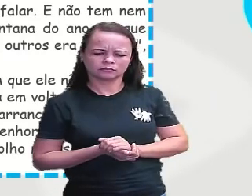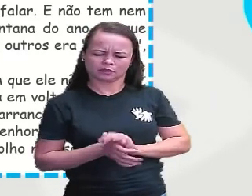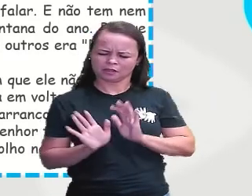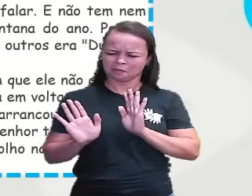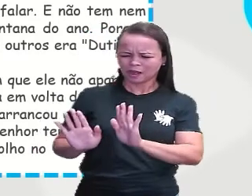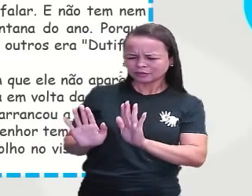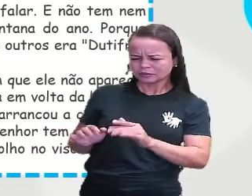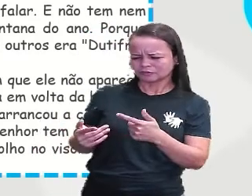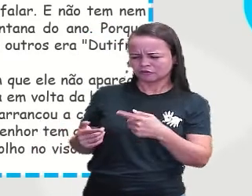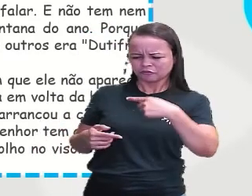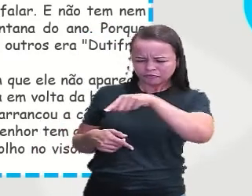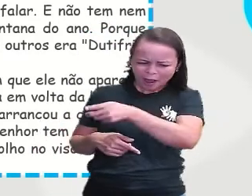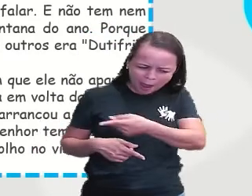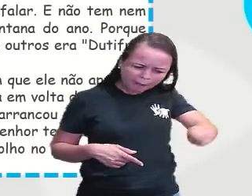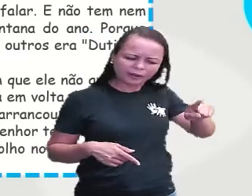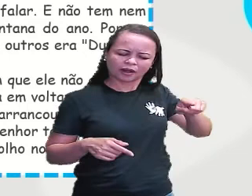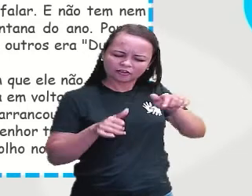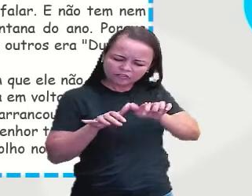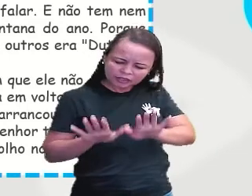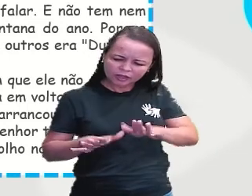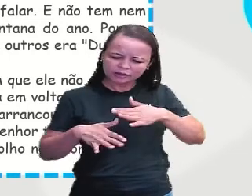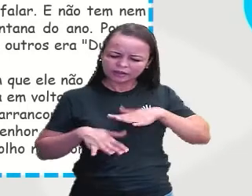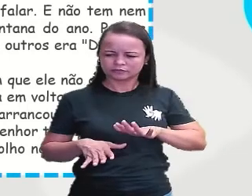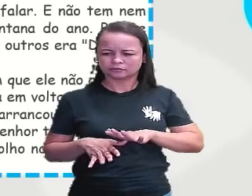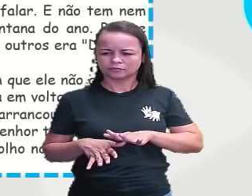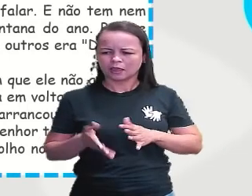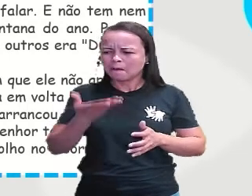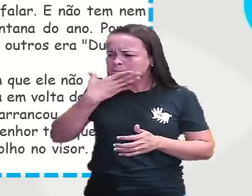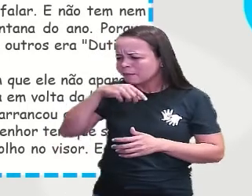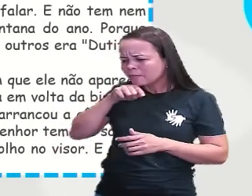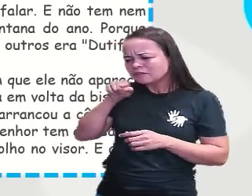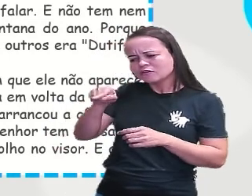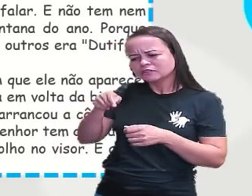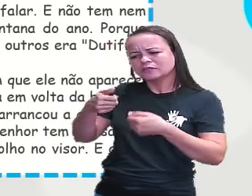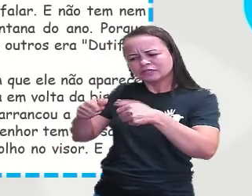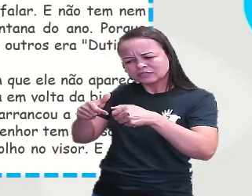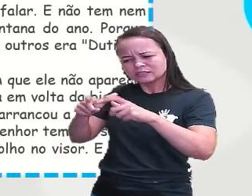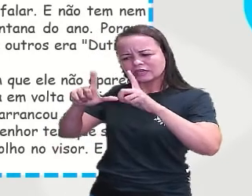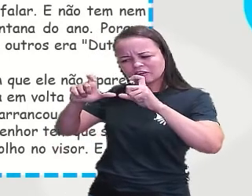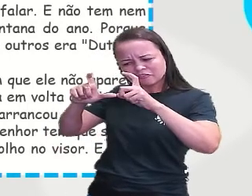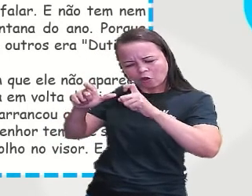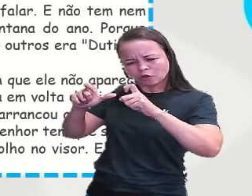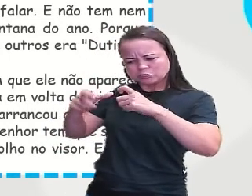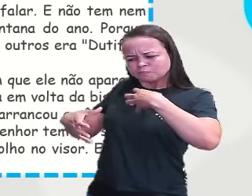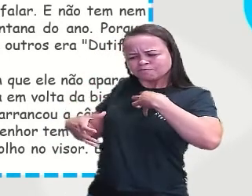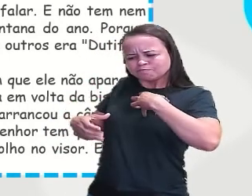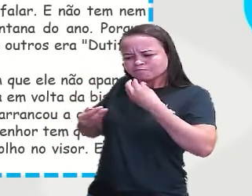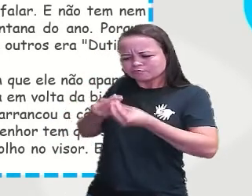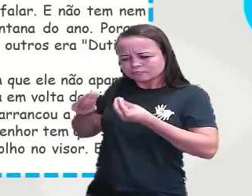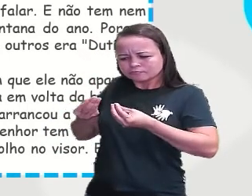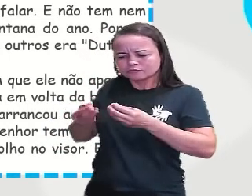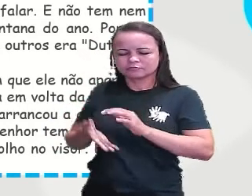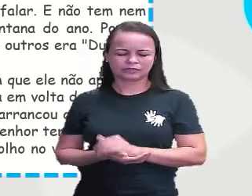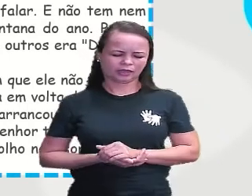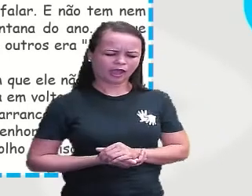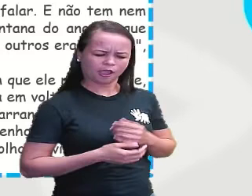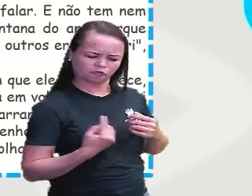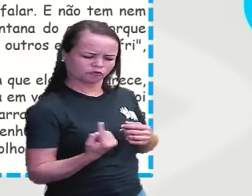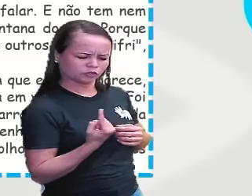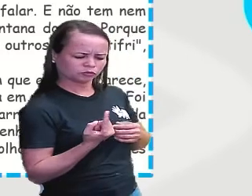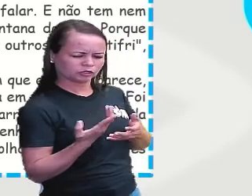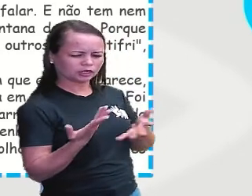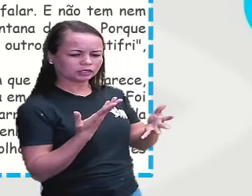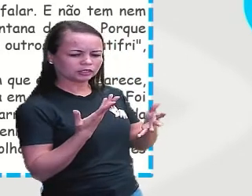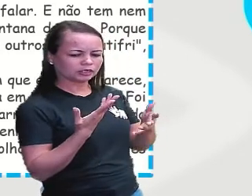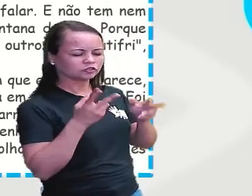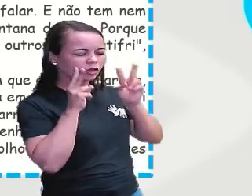vai pra lá e fica quieto. Papai, o senhor tem que sair na foto, senão não tem sentido. Eu fico implícito, disse o velho, já com o